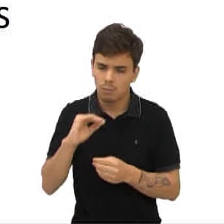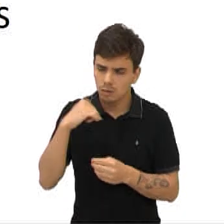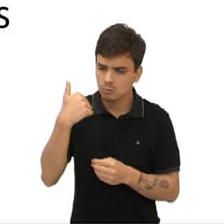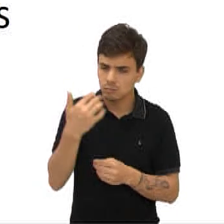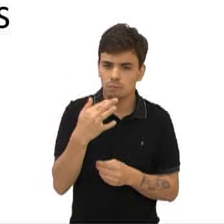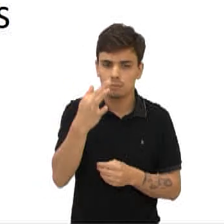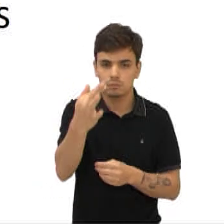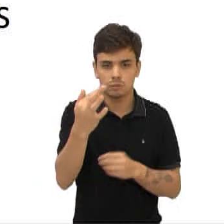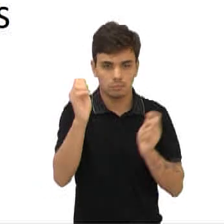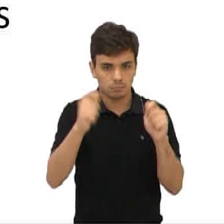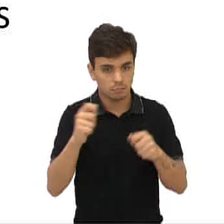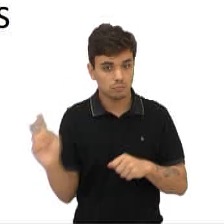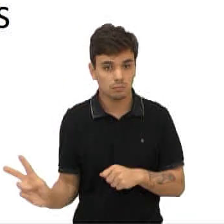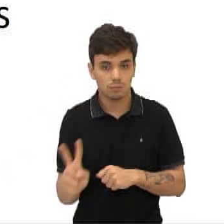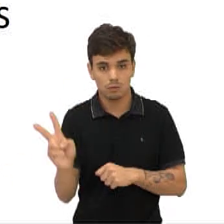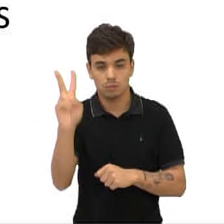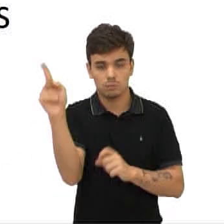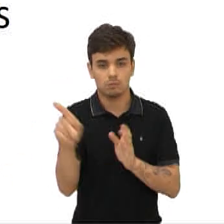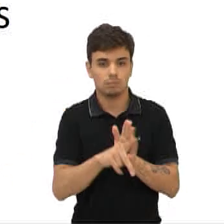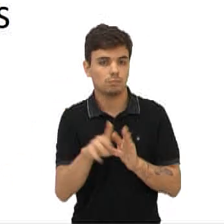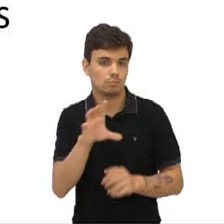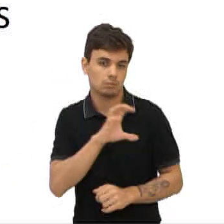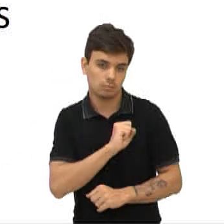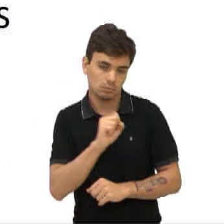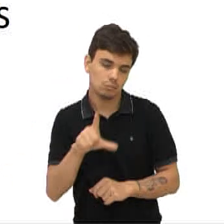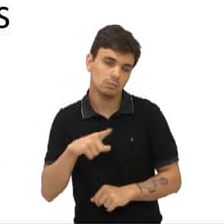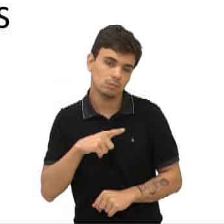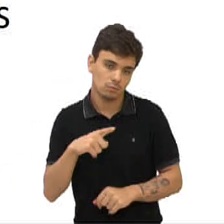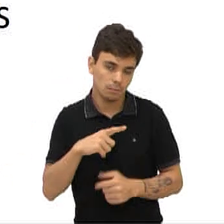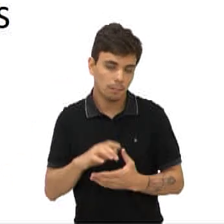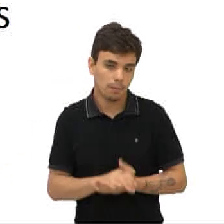tarde dá-se pleno valor ao amor que se recebe.